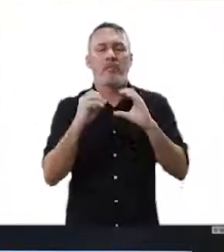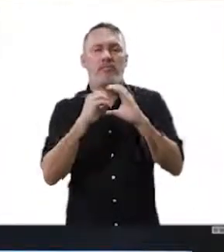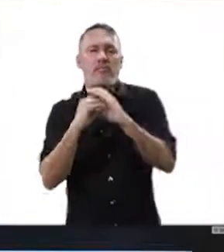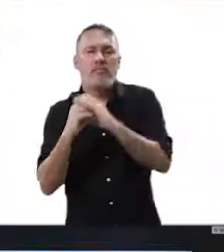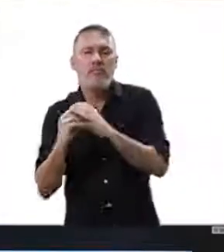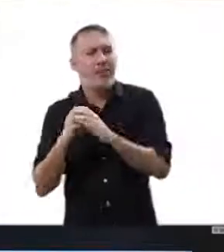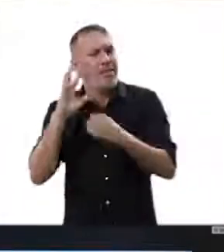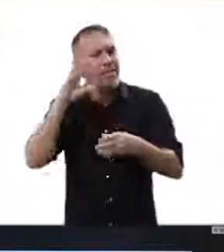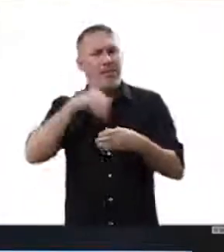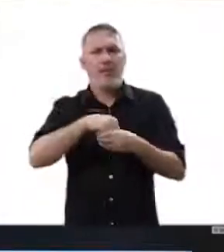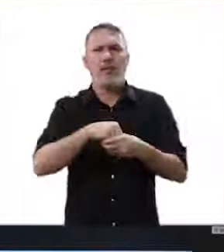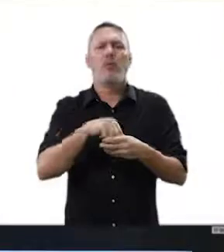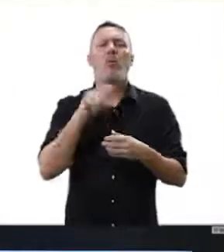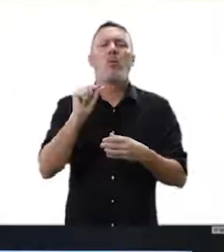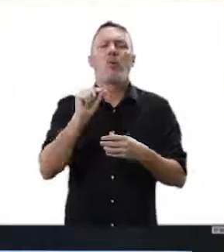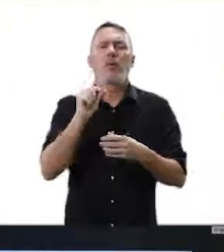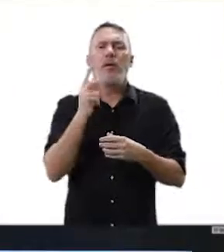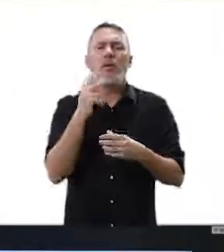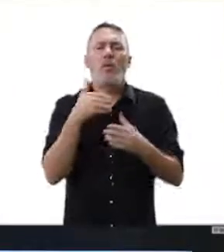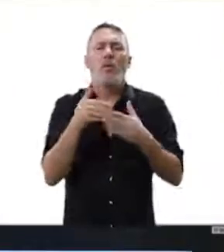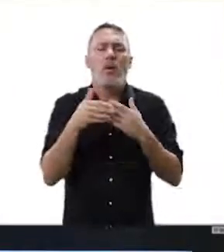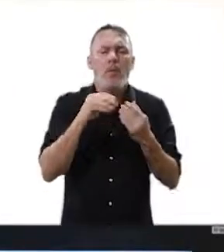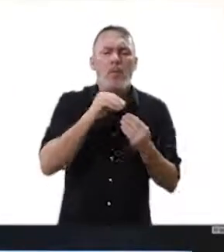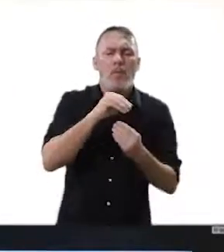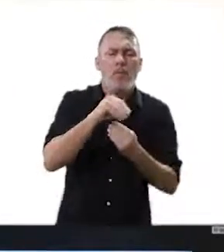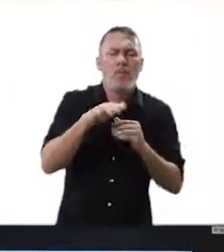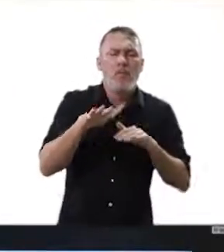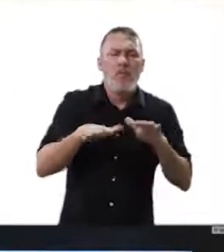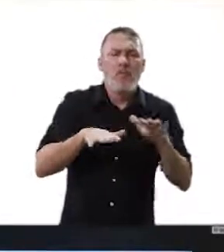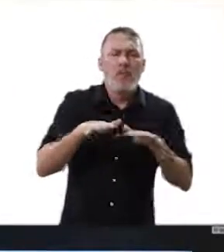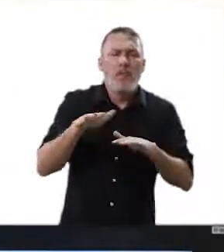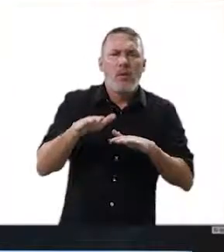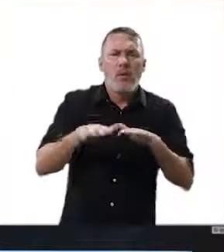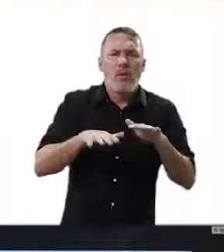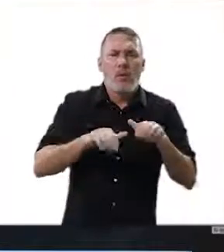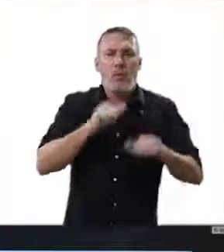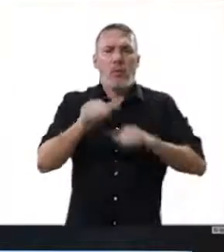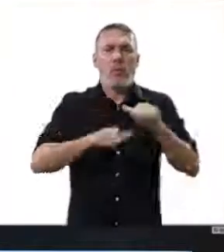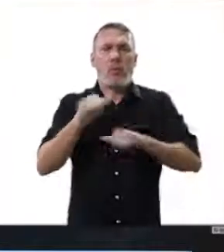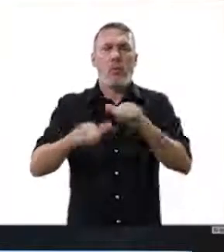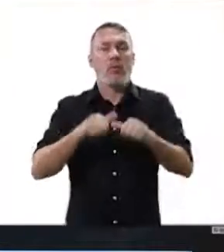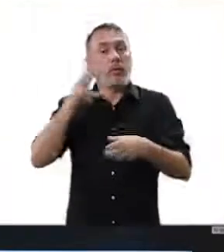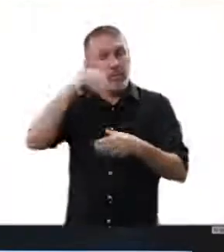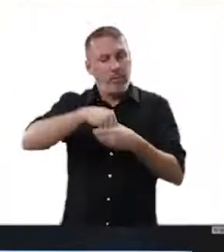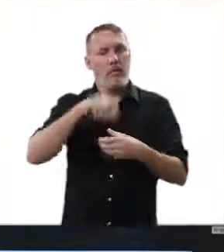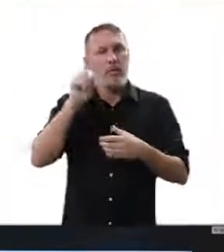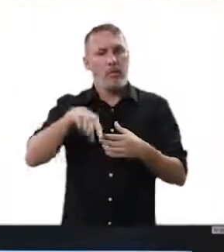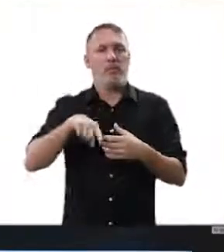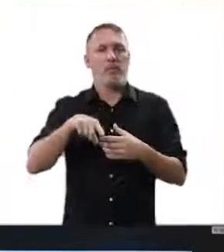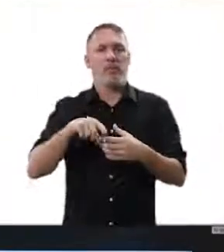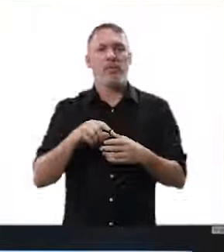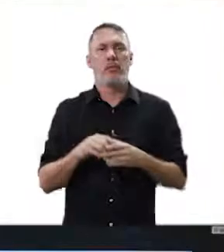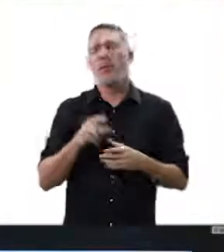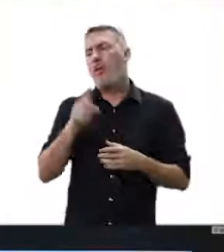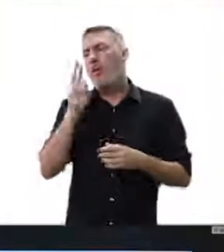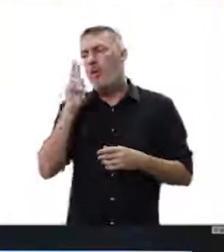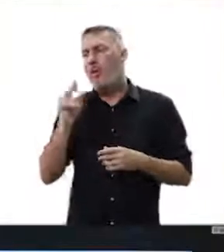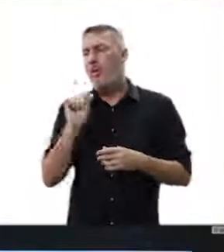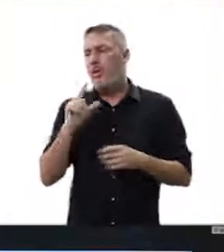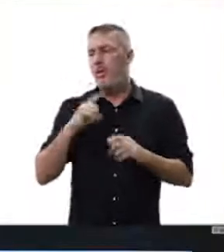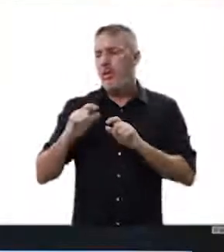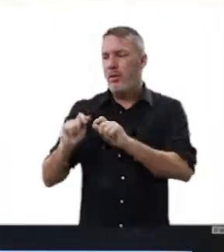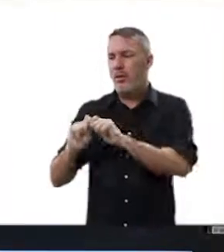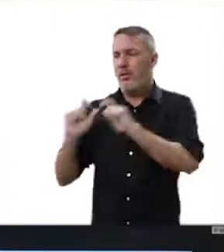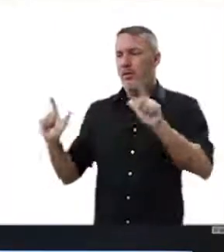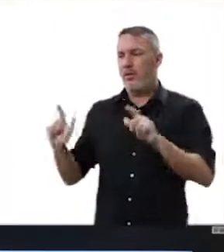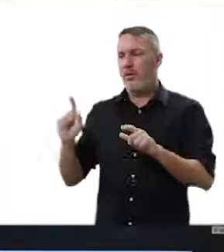retículo endoplasmático, os ribossomos, os lisossomos. Então, todas as organelas vão estar